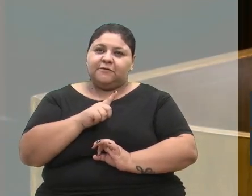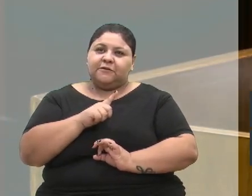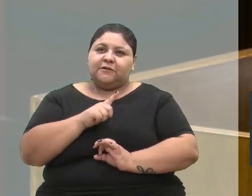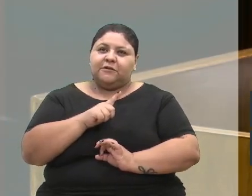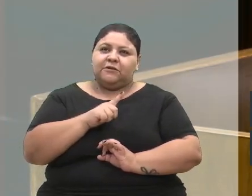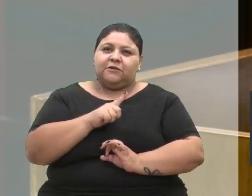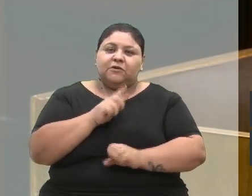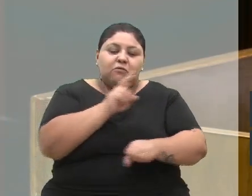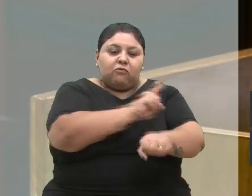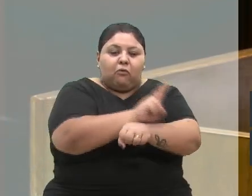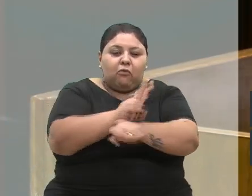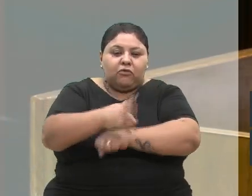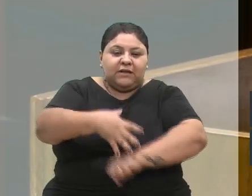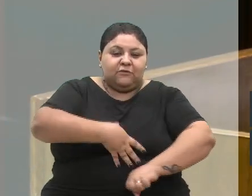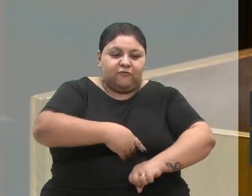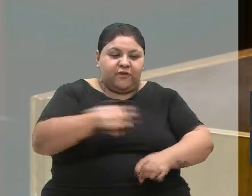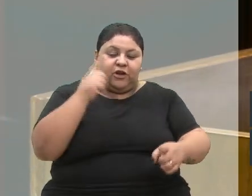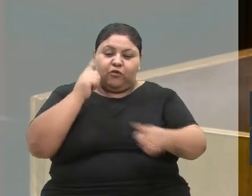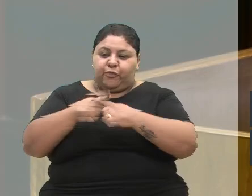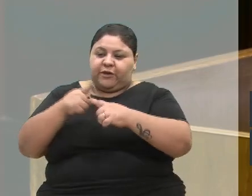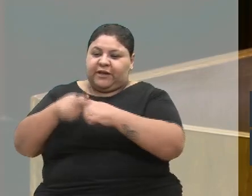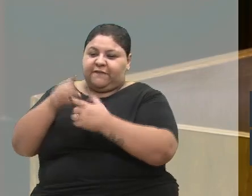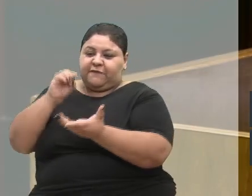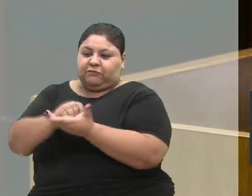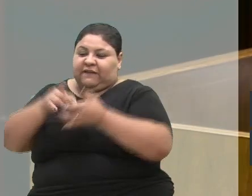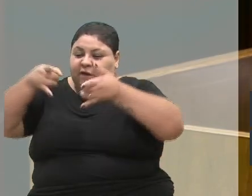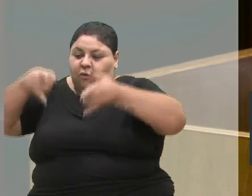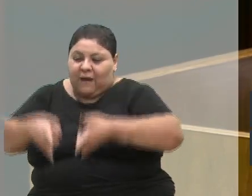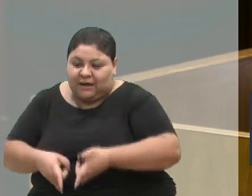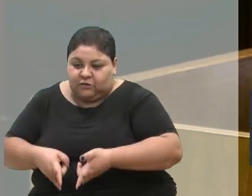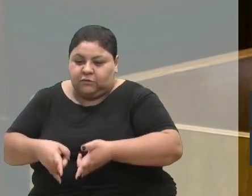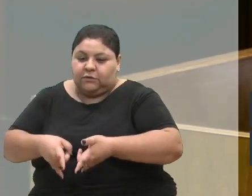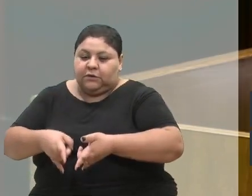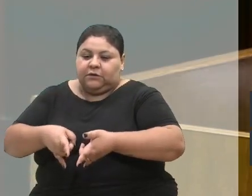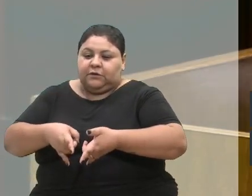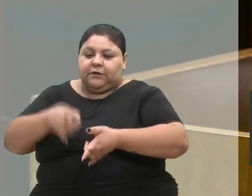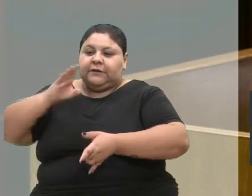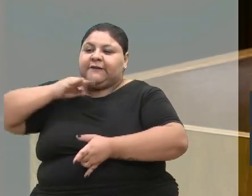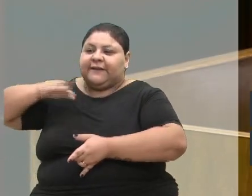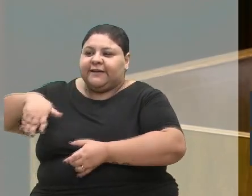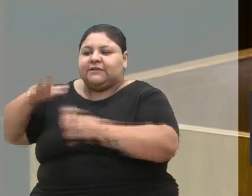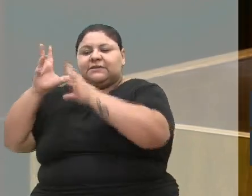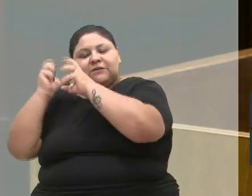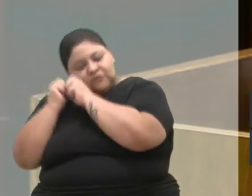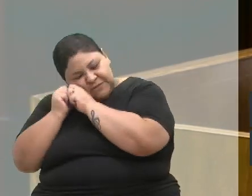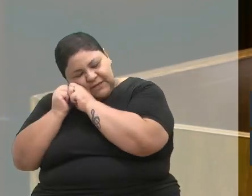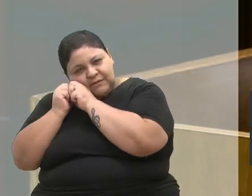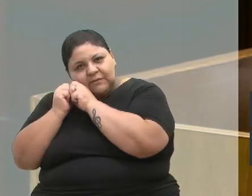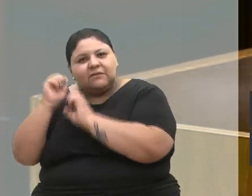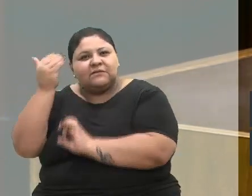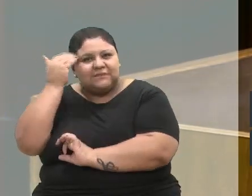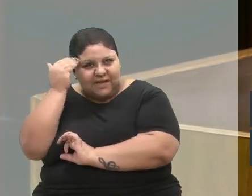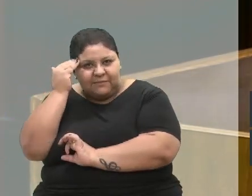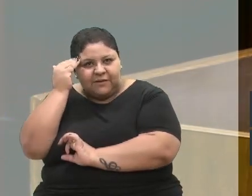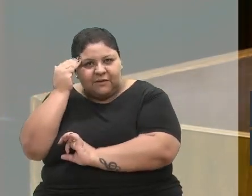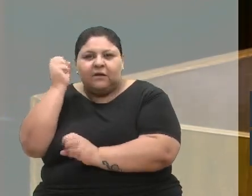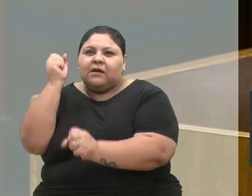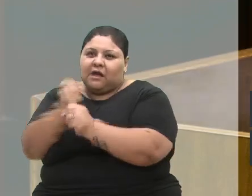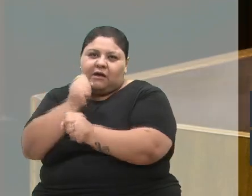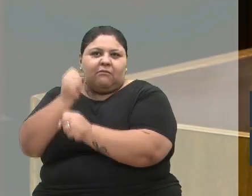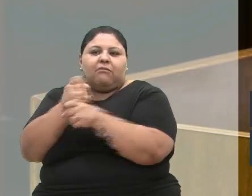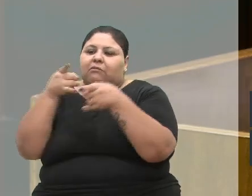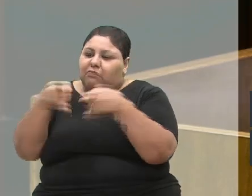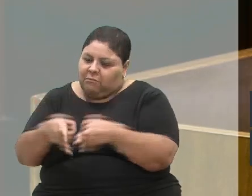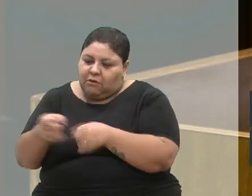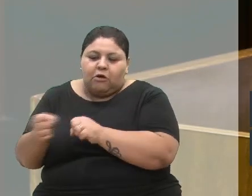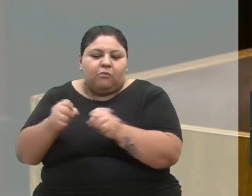um quarto adequado para a criança. Então, às vezes, uma obra de um quarto, uma reforma de um quarto, pode garantir, inclusive,